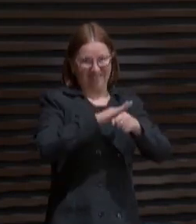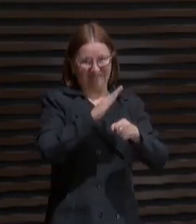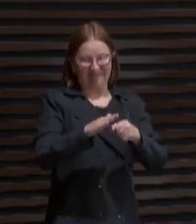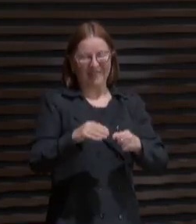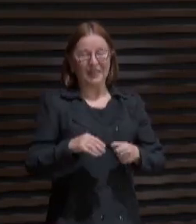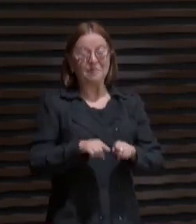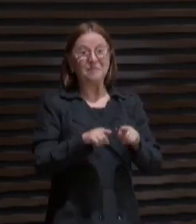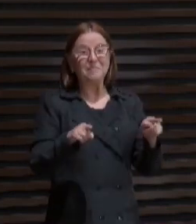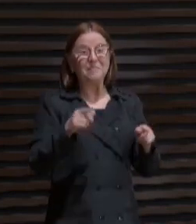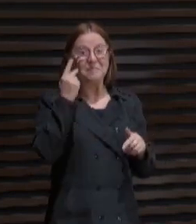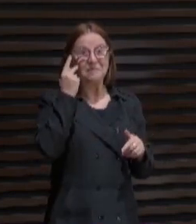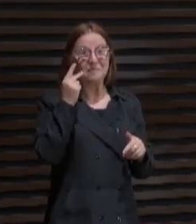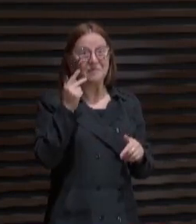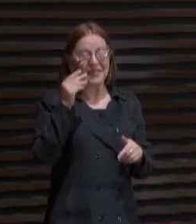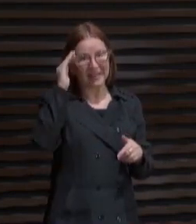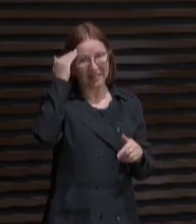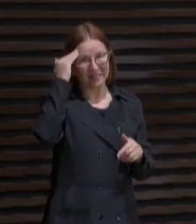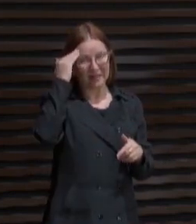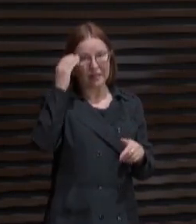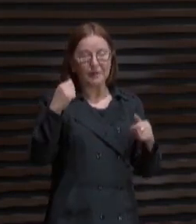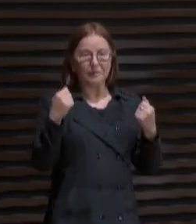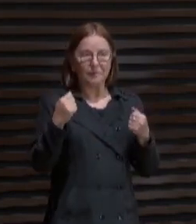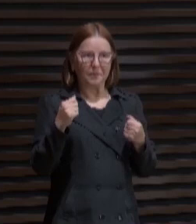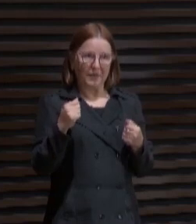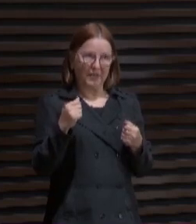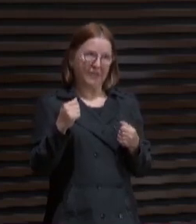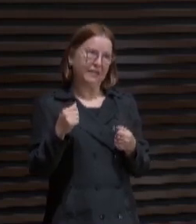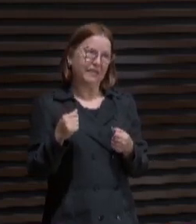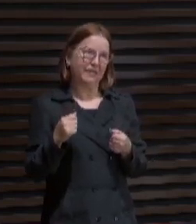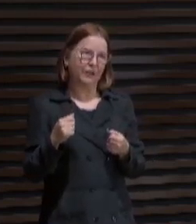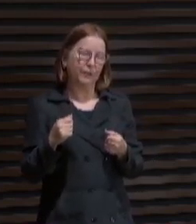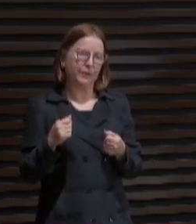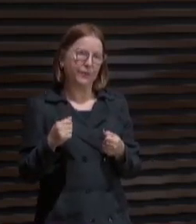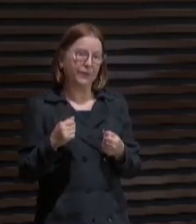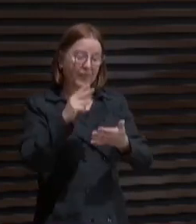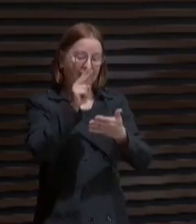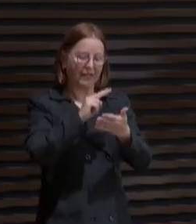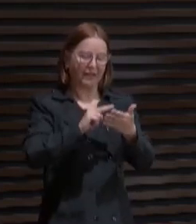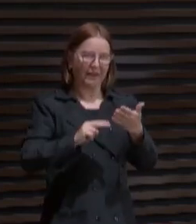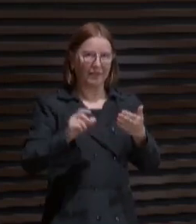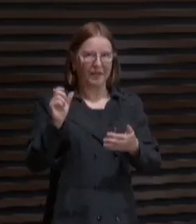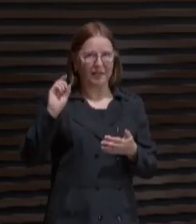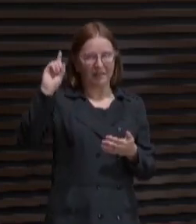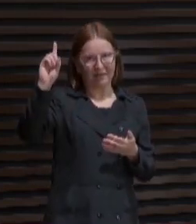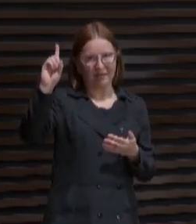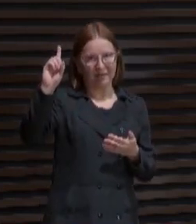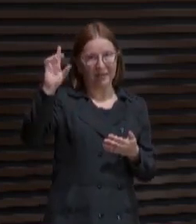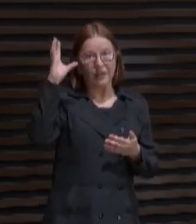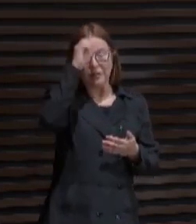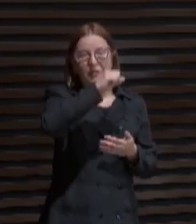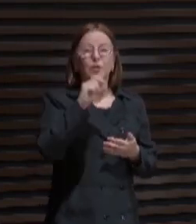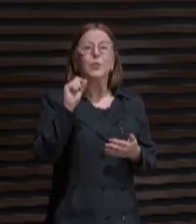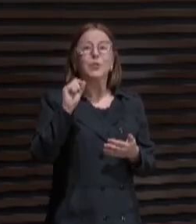nós temos que retroceder um pouco, um momento na palavra e compreender o que aconteceu